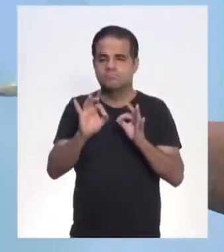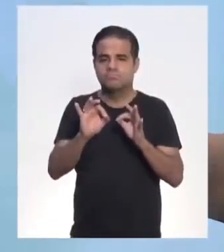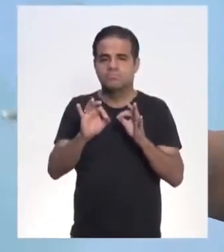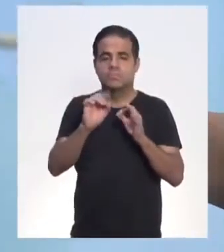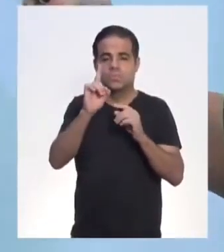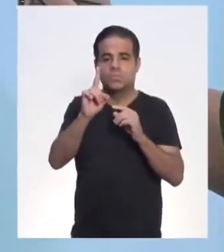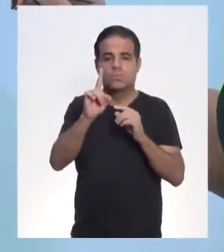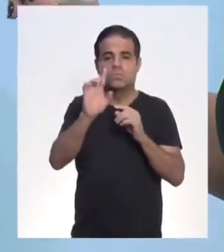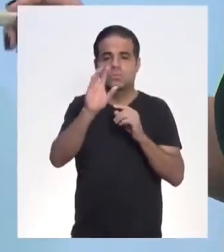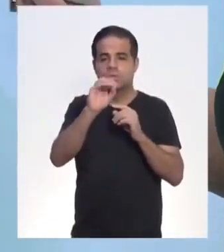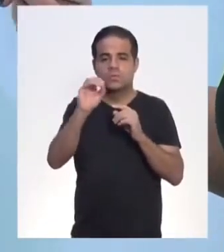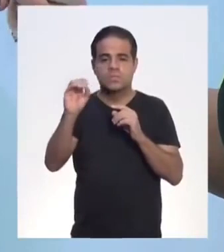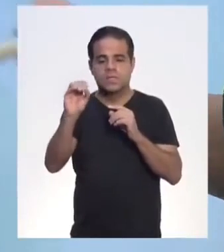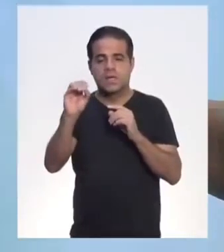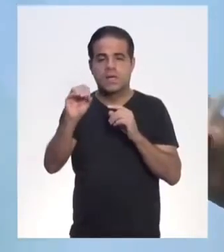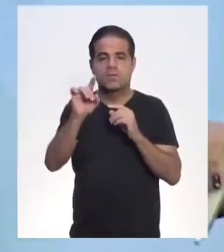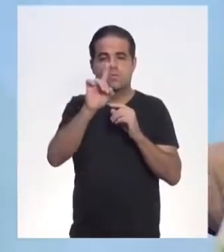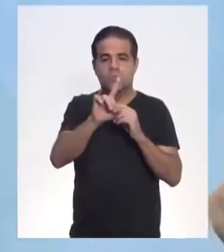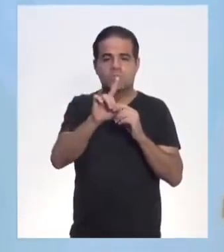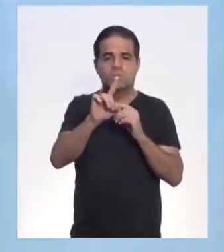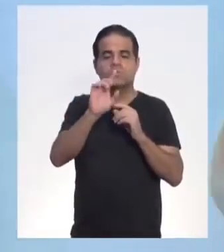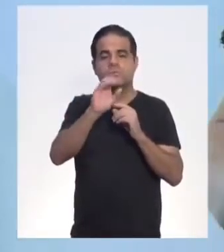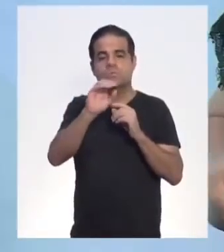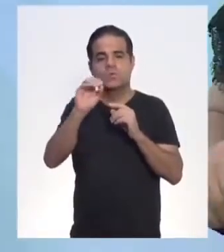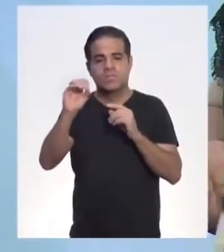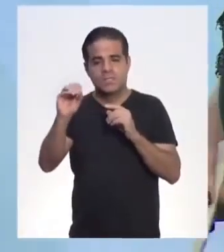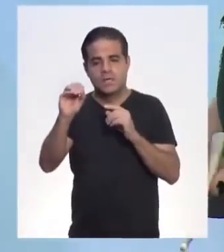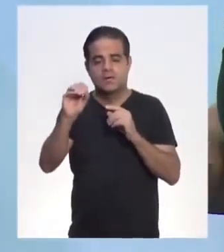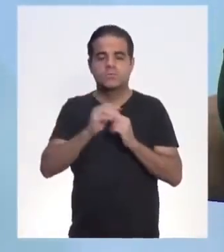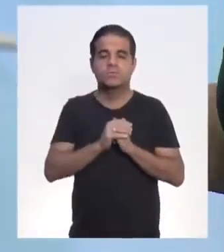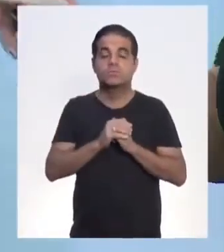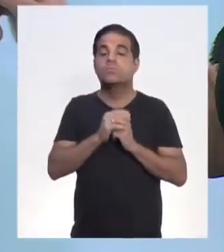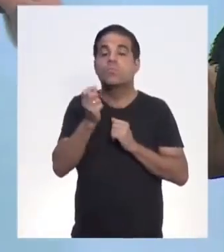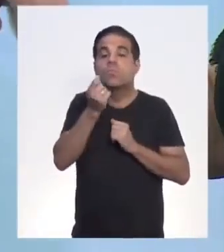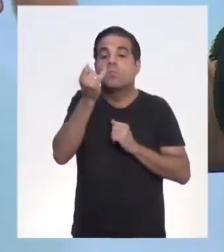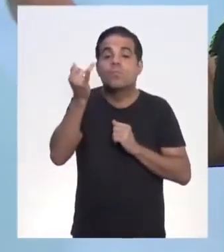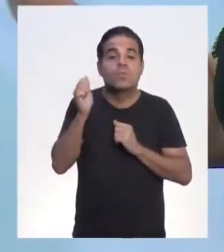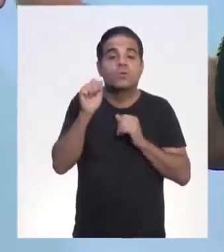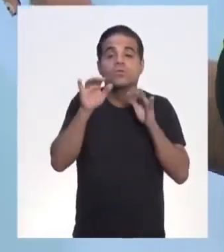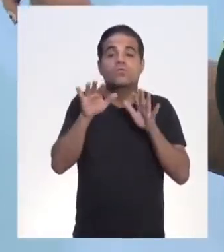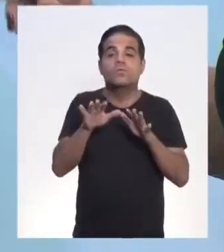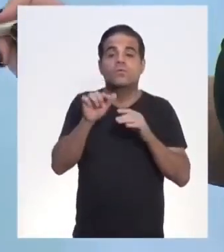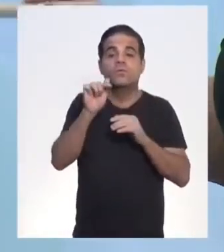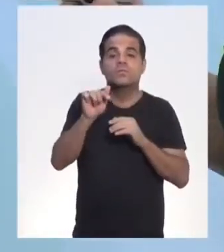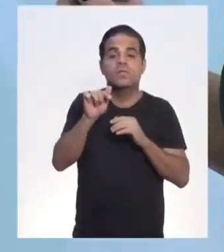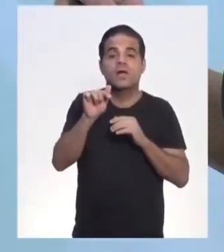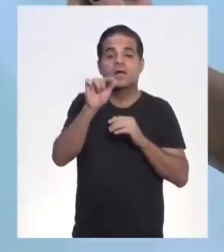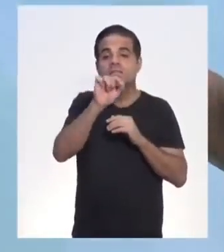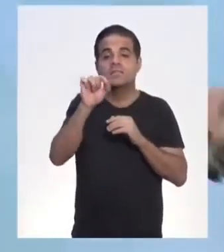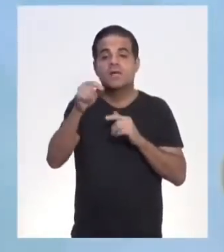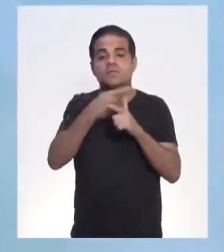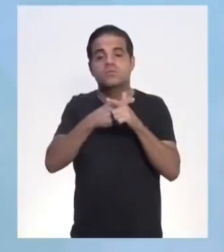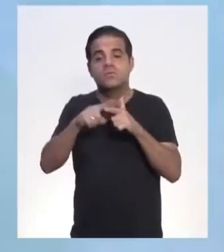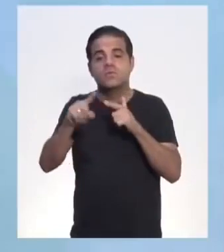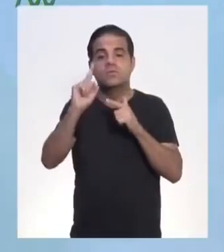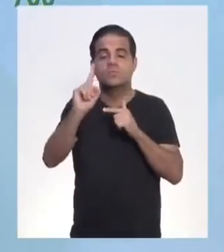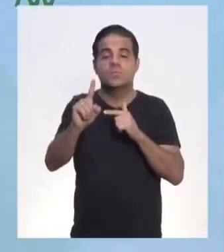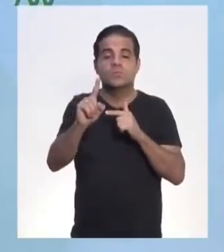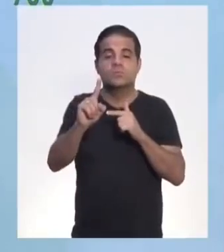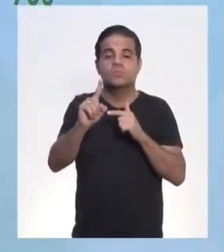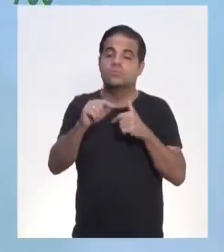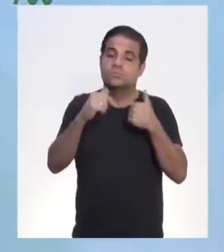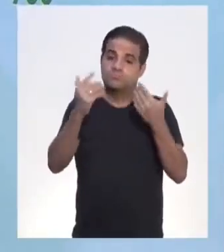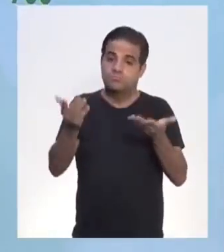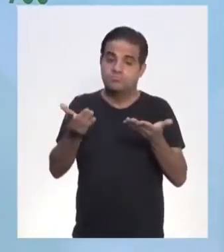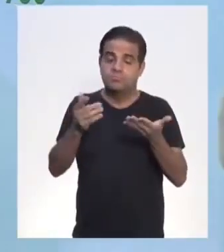um dois zeros 120 quanto que ficou 700 / um Ou